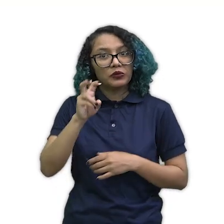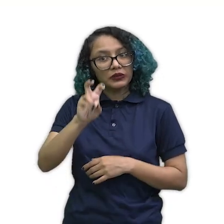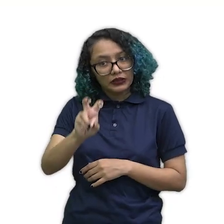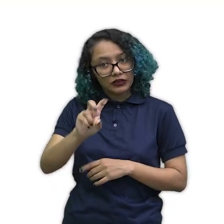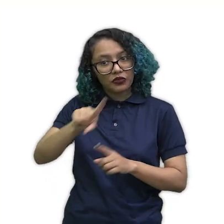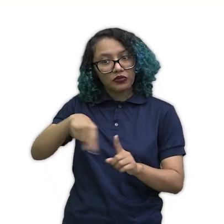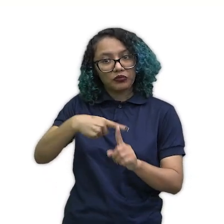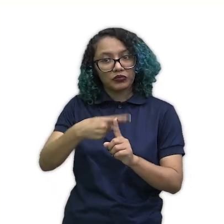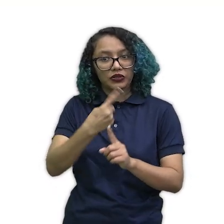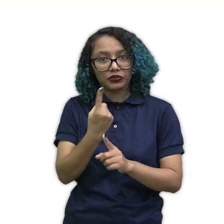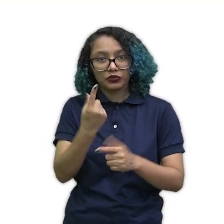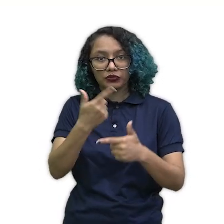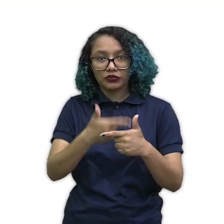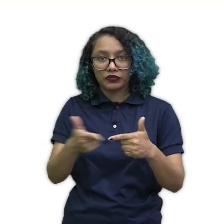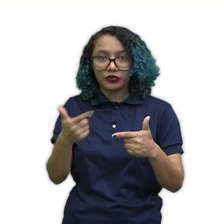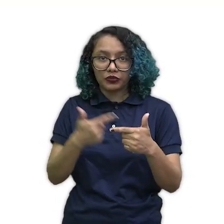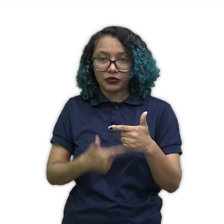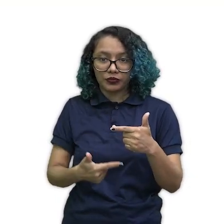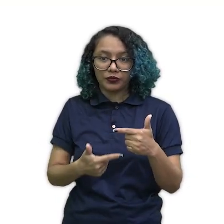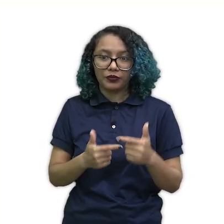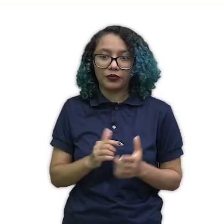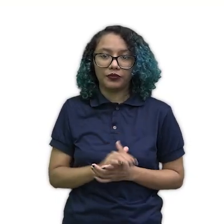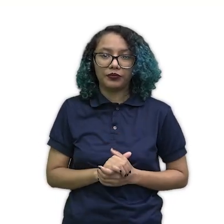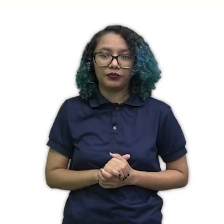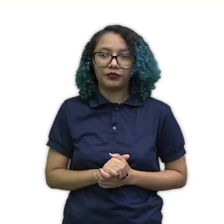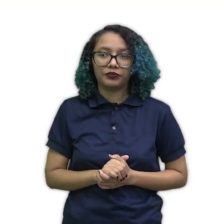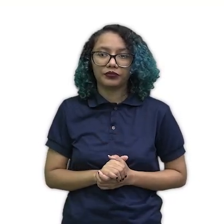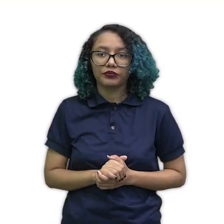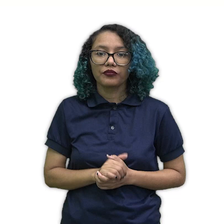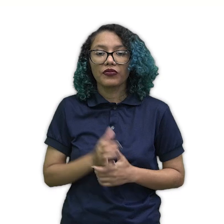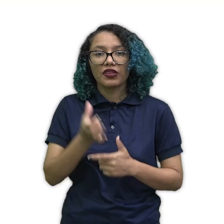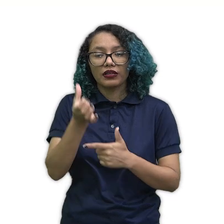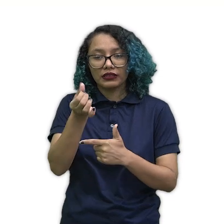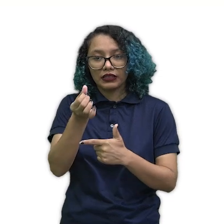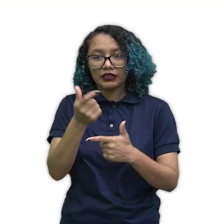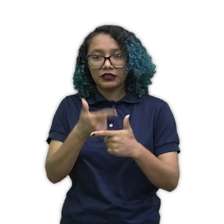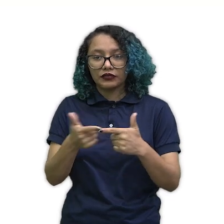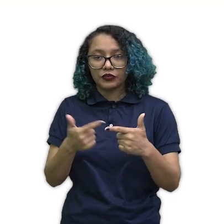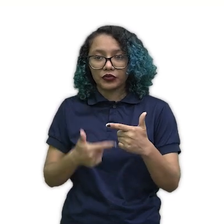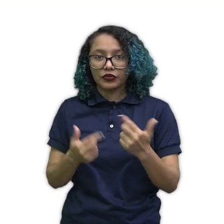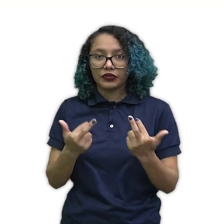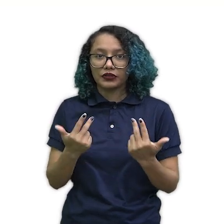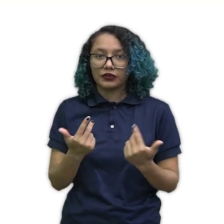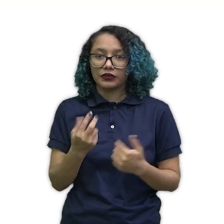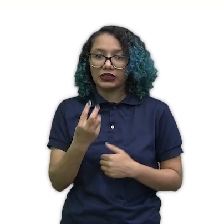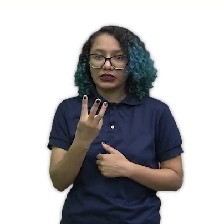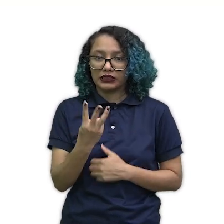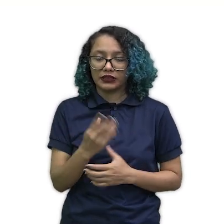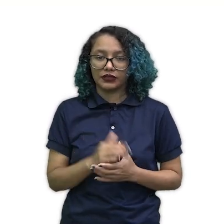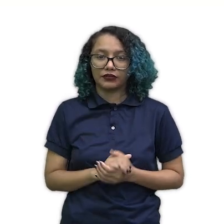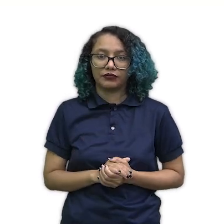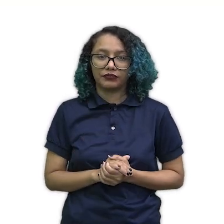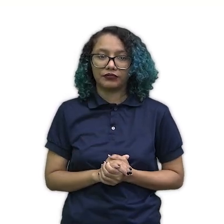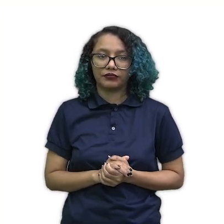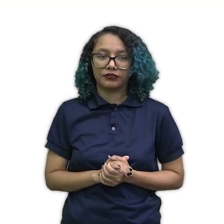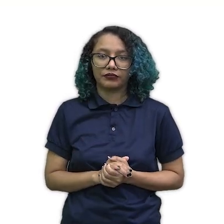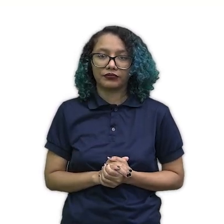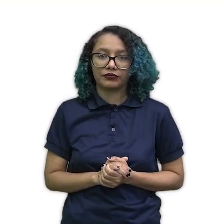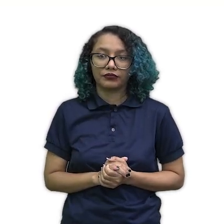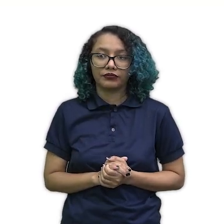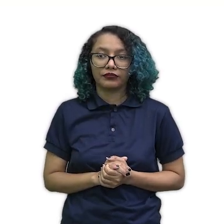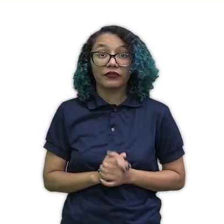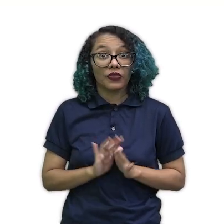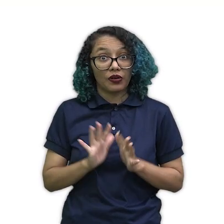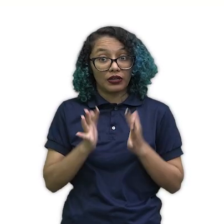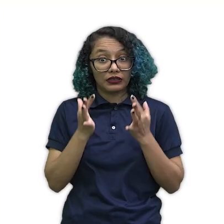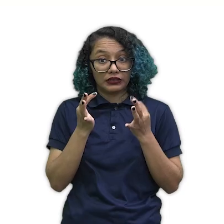5 mais 1 dividido por 2. 6 dividido por 2, que é igual a 3. Turma,